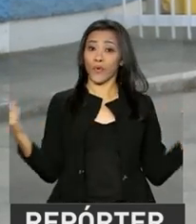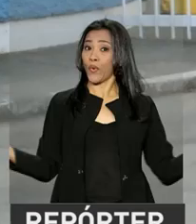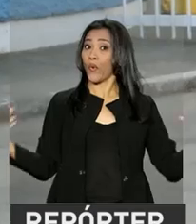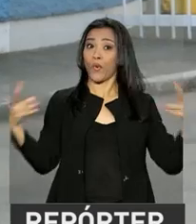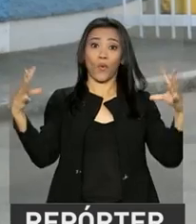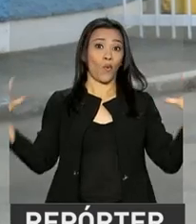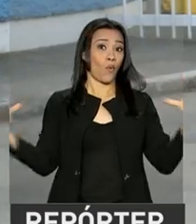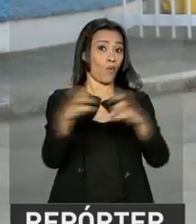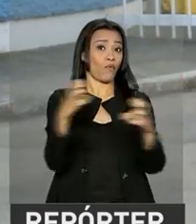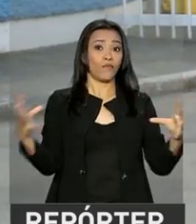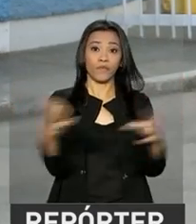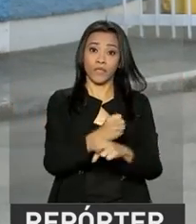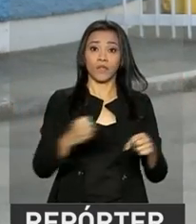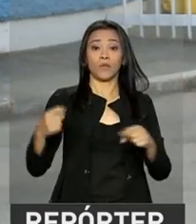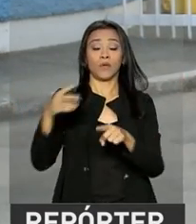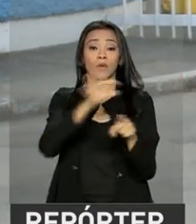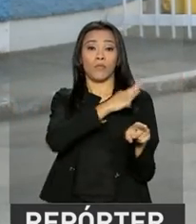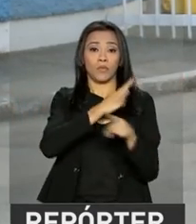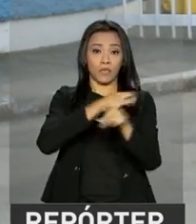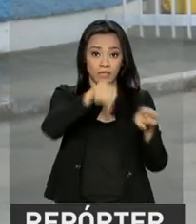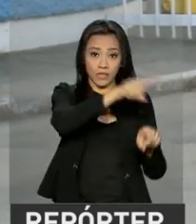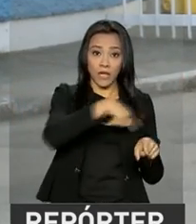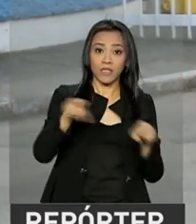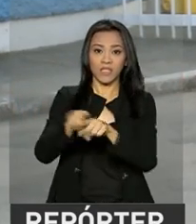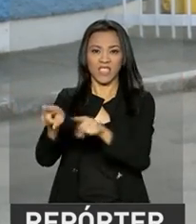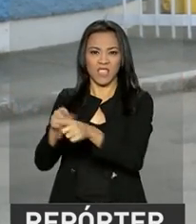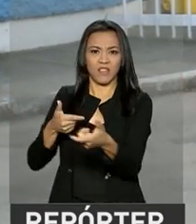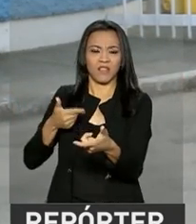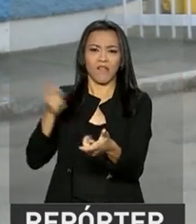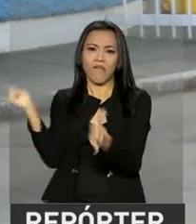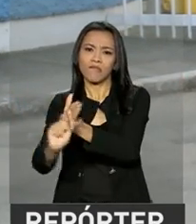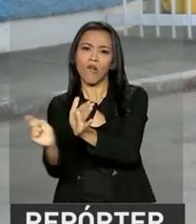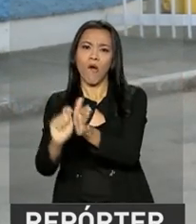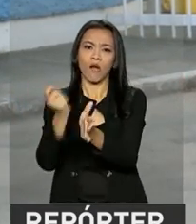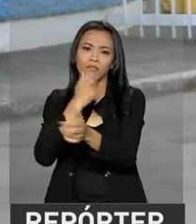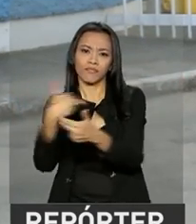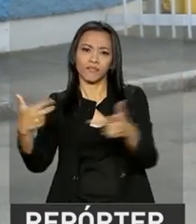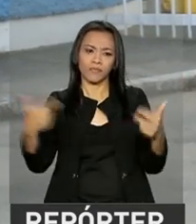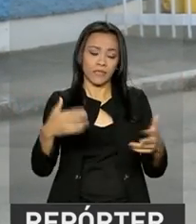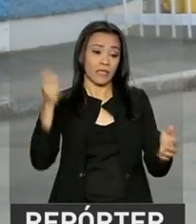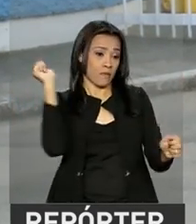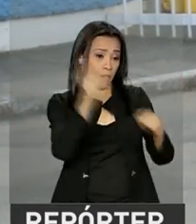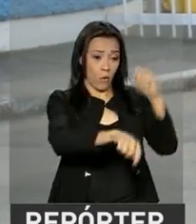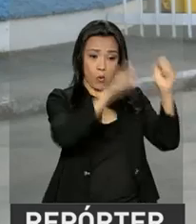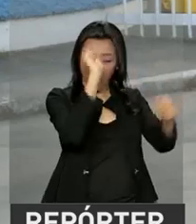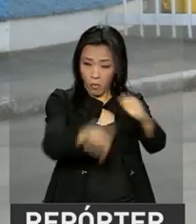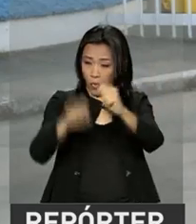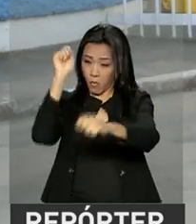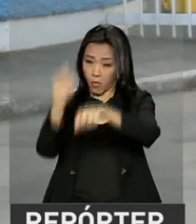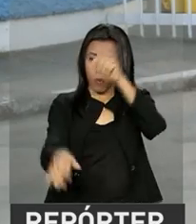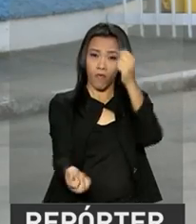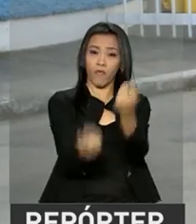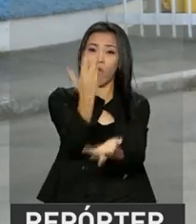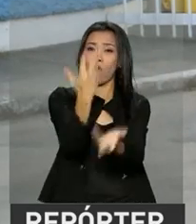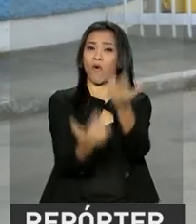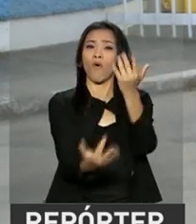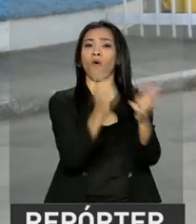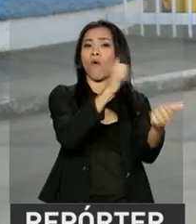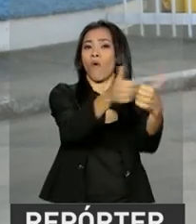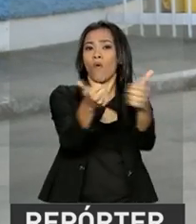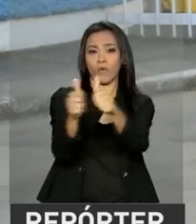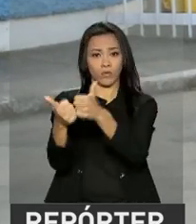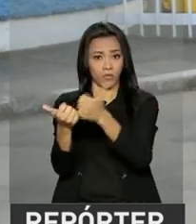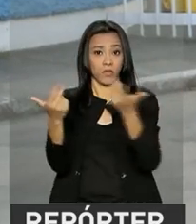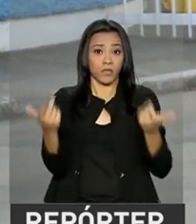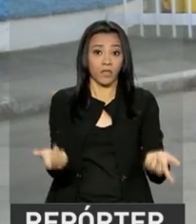traficantes resultou em nove ônibus Queimados deixando a cidade em estado de atenção ainda esta semana o governo do estado